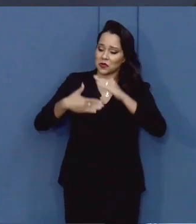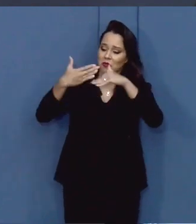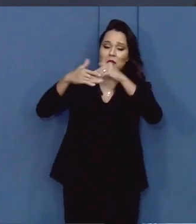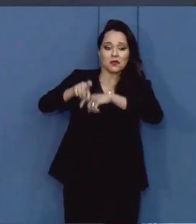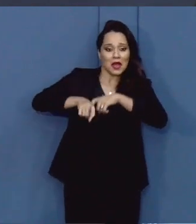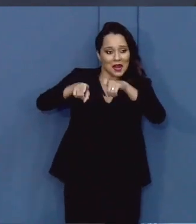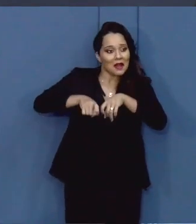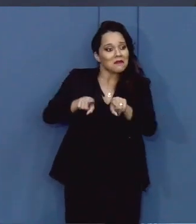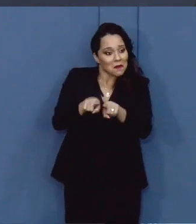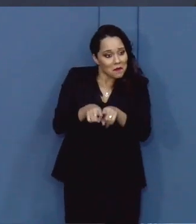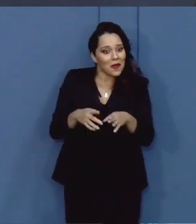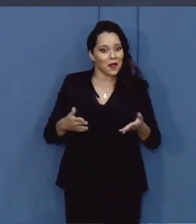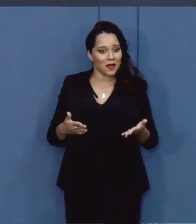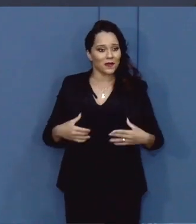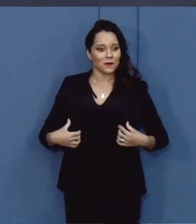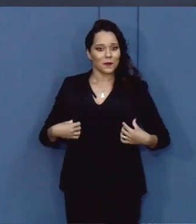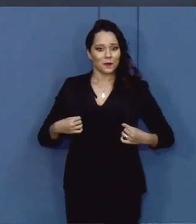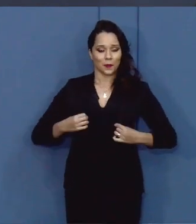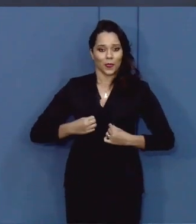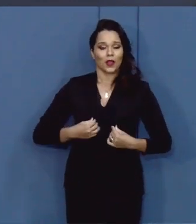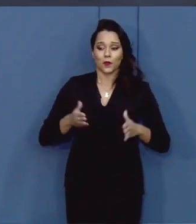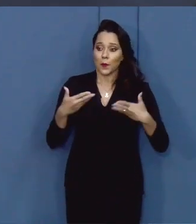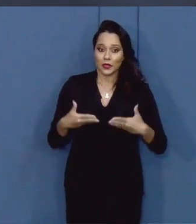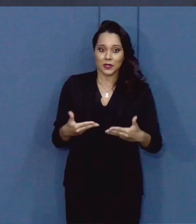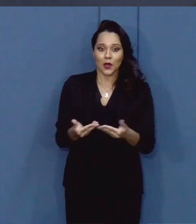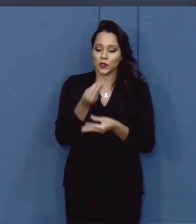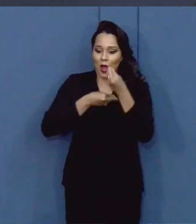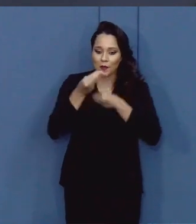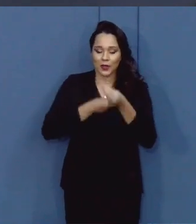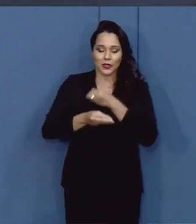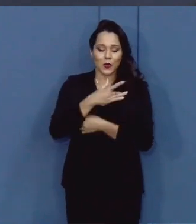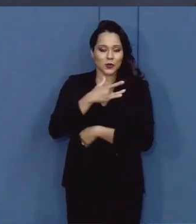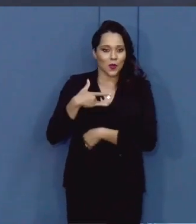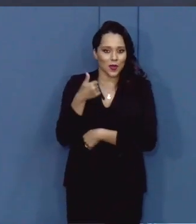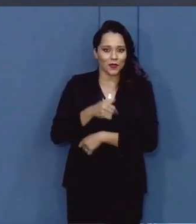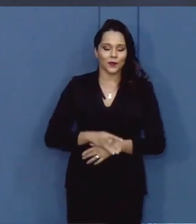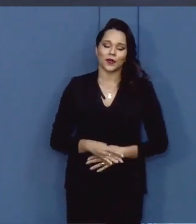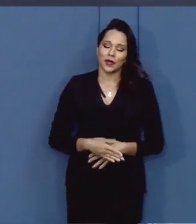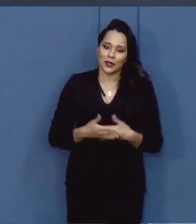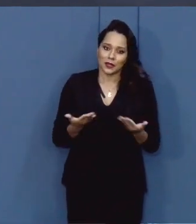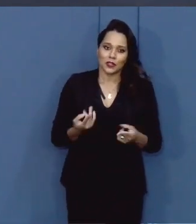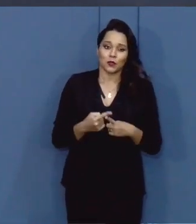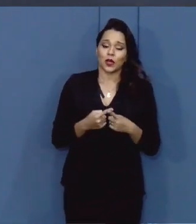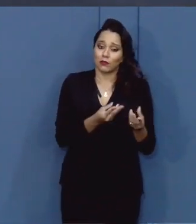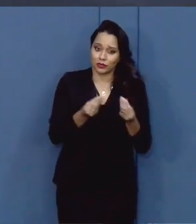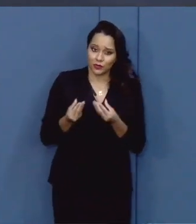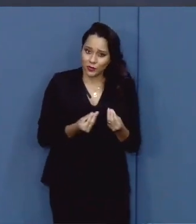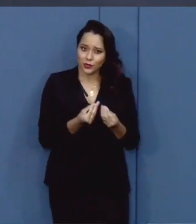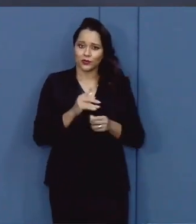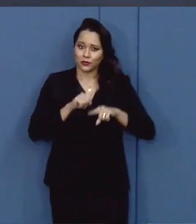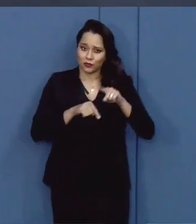Desenvolvimento Agrário fora também um Ministério de Alimentação Saudável. Além disso, porque a maior parte